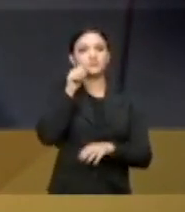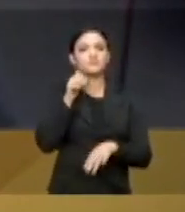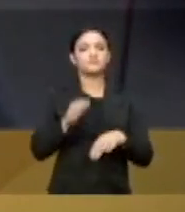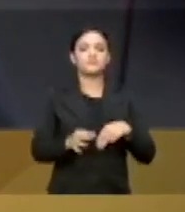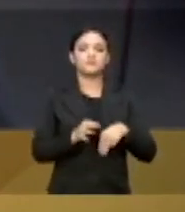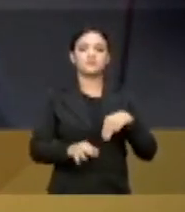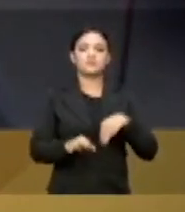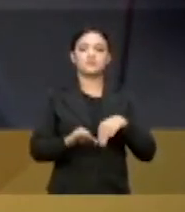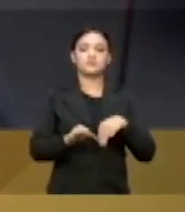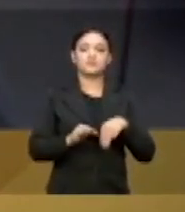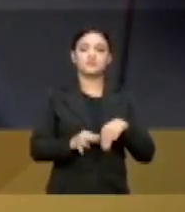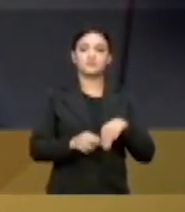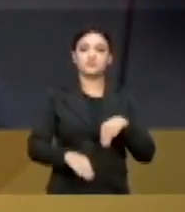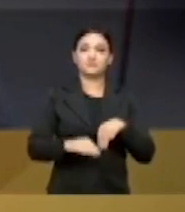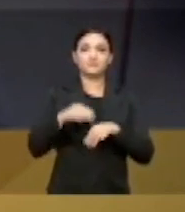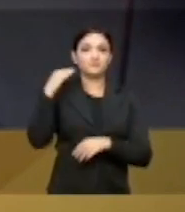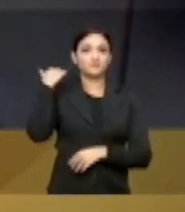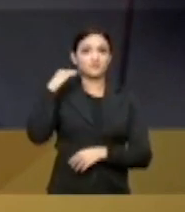Rosa Weber,